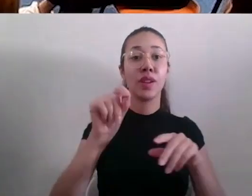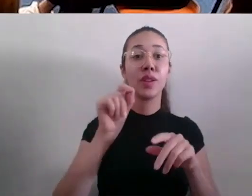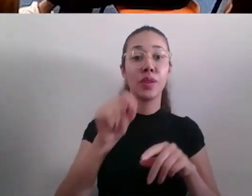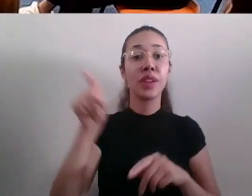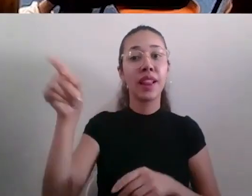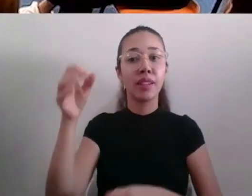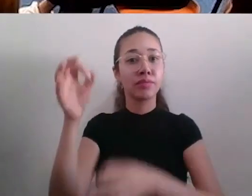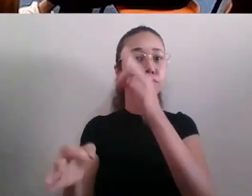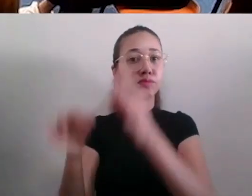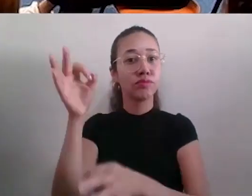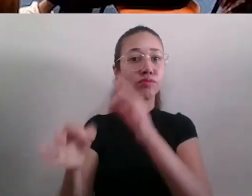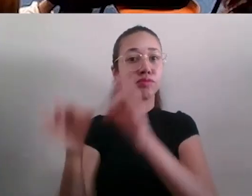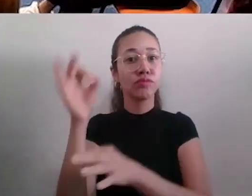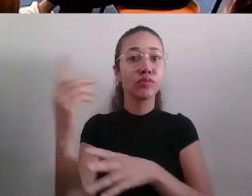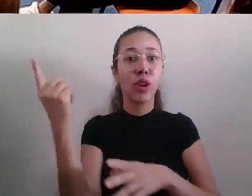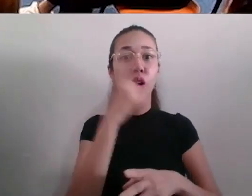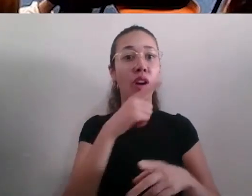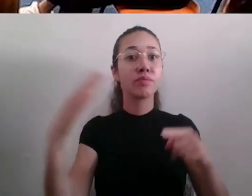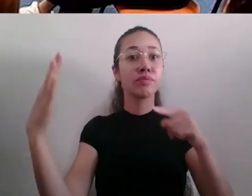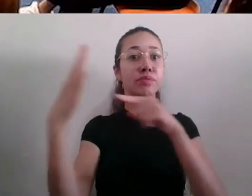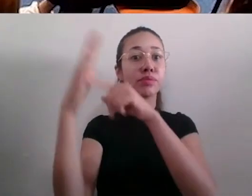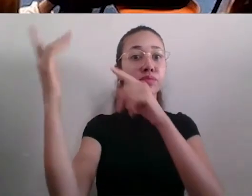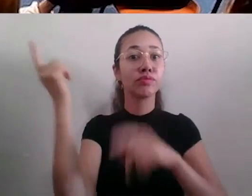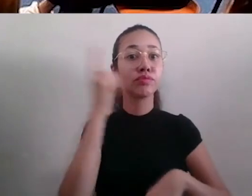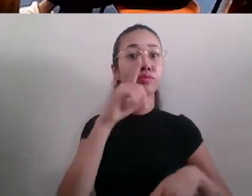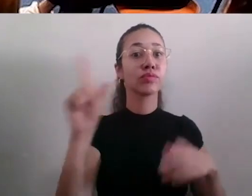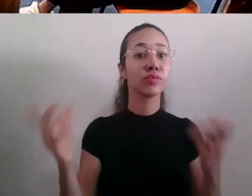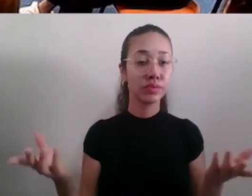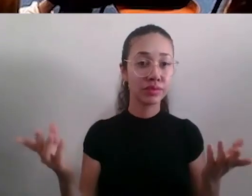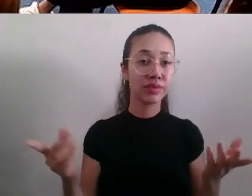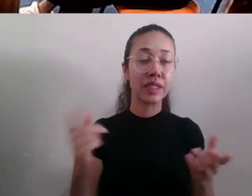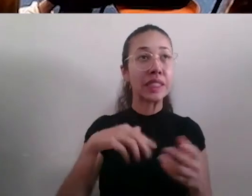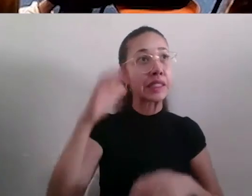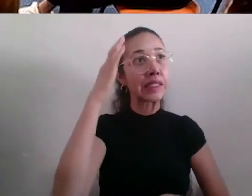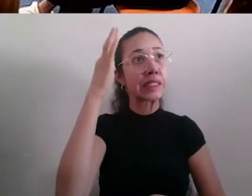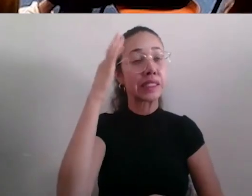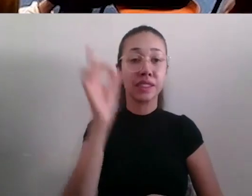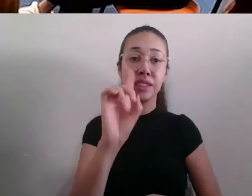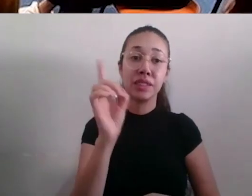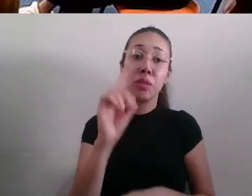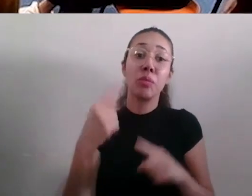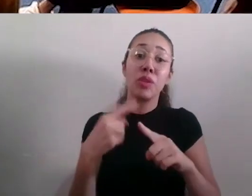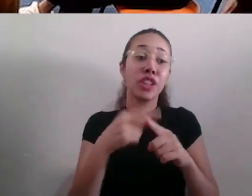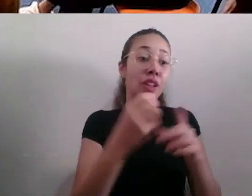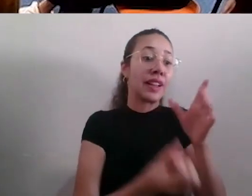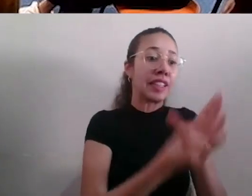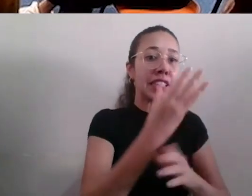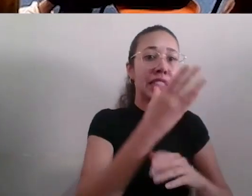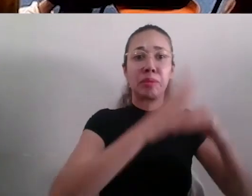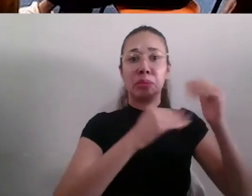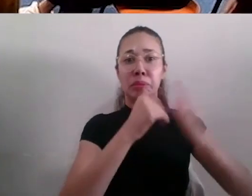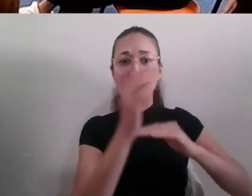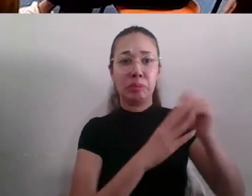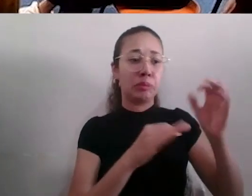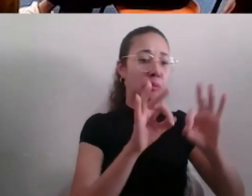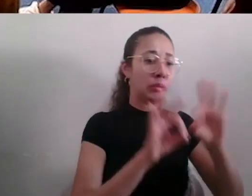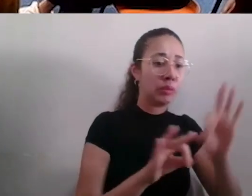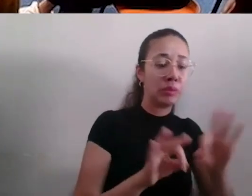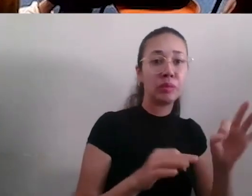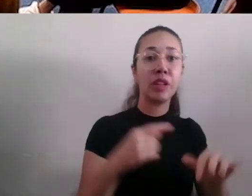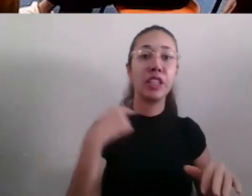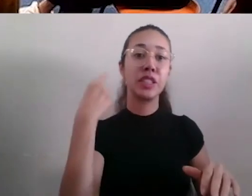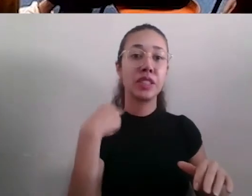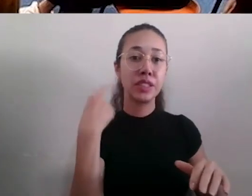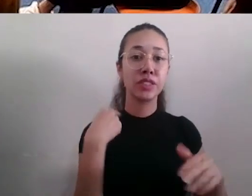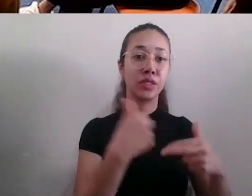realmente não passou pela cabeça. A gente fez nós não somos especialistas, não tem uma pessoa que seja advogado ou que tenha qualquer